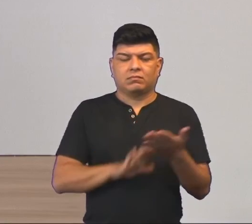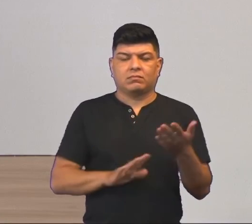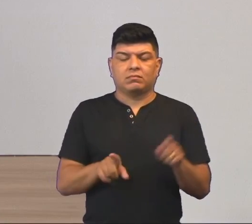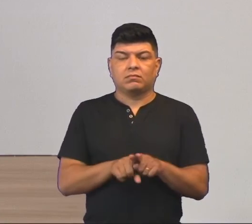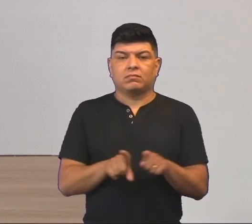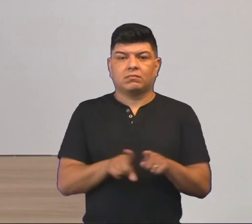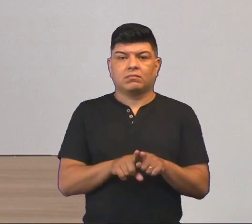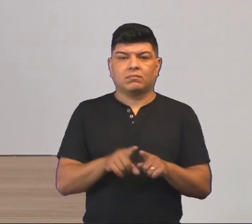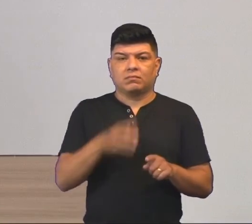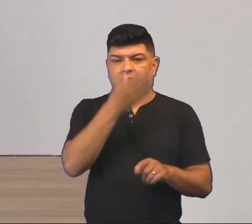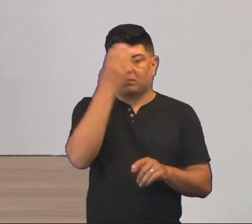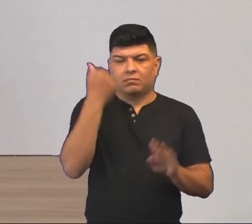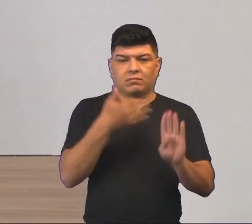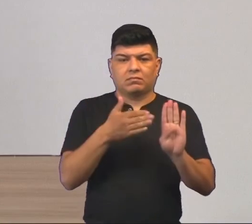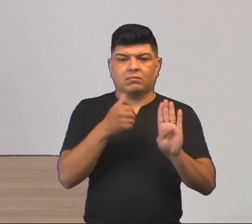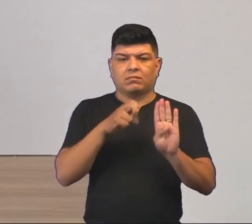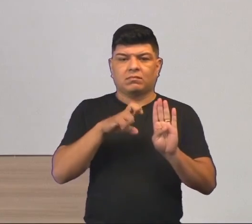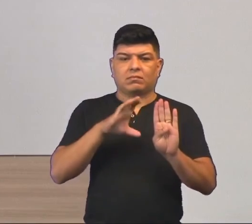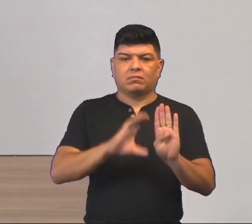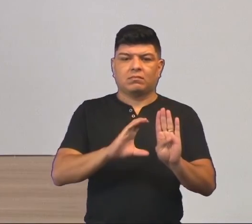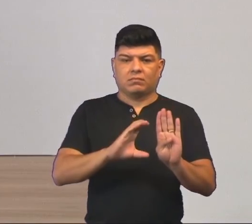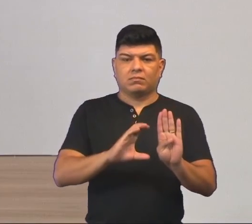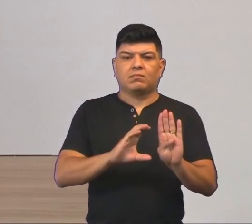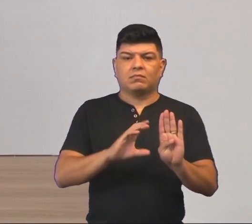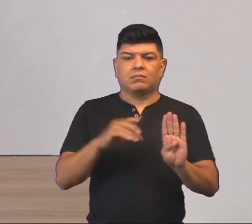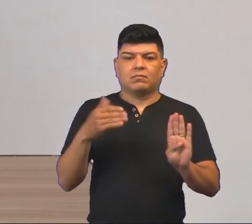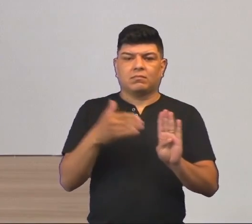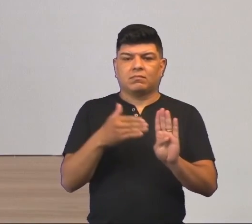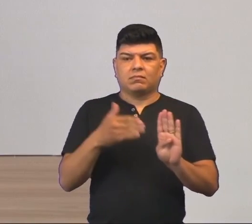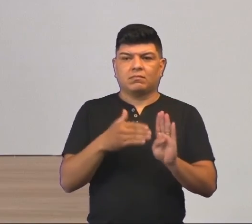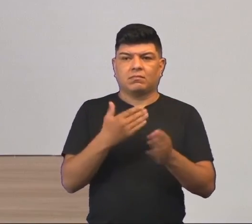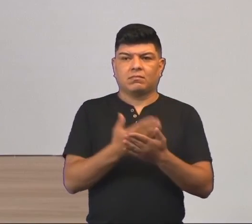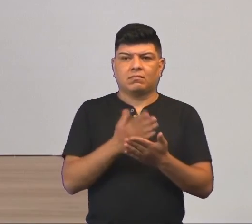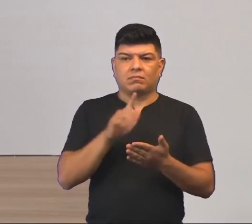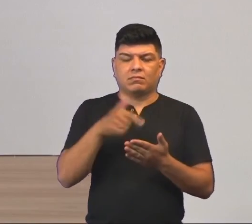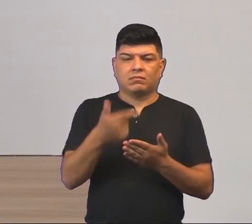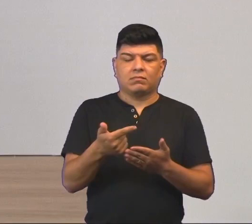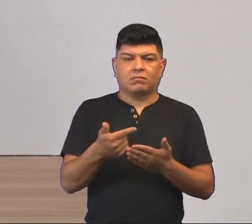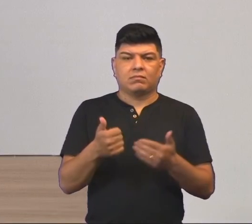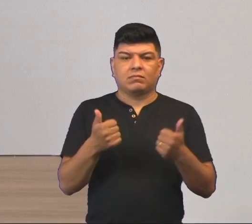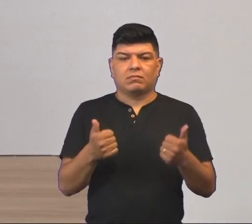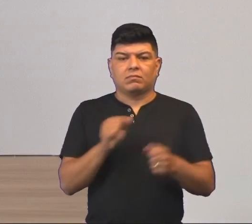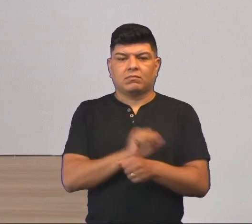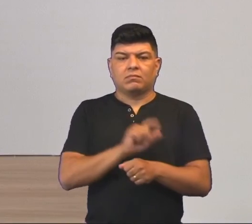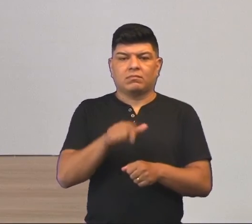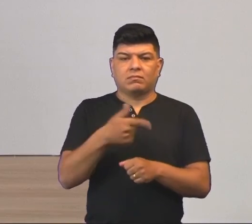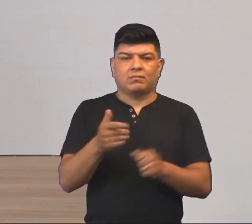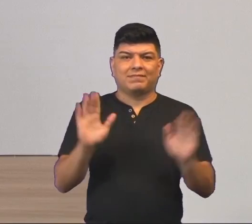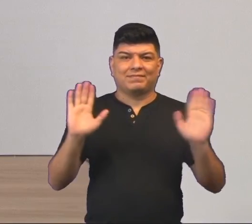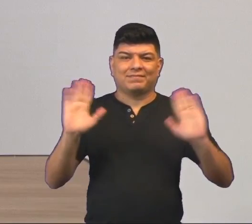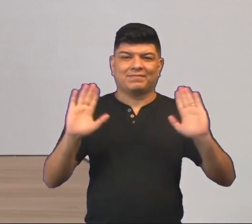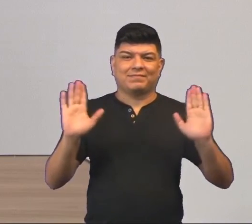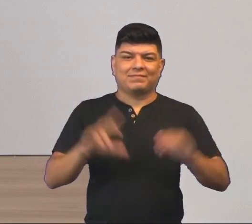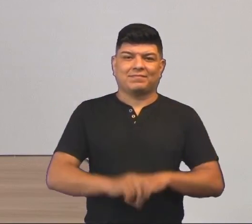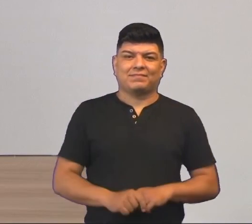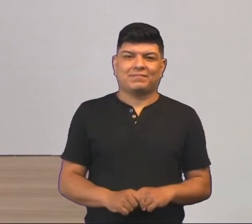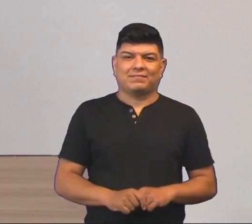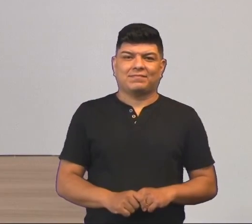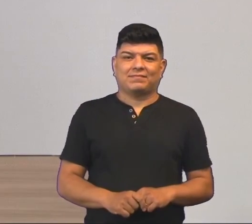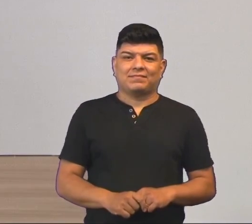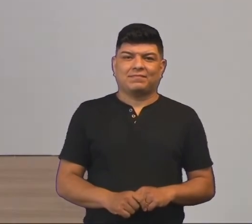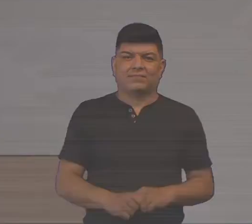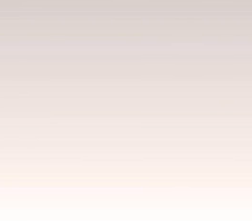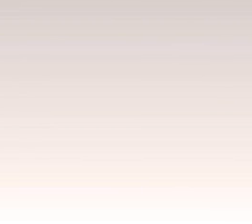atividades também. Mas não esqueça de acessar a plataforma Eduque, para você ter acesso a essa aula e muitas outras. Te aguardo na próxima. Tchau, tchau.